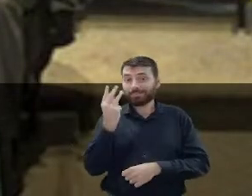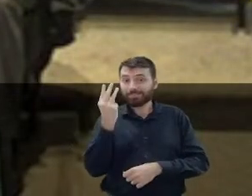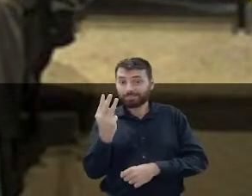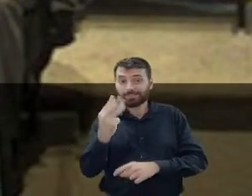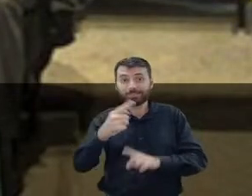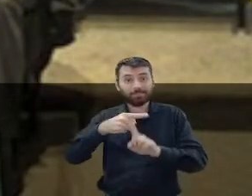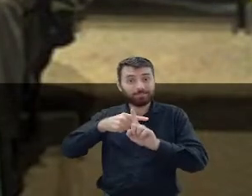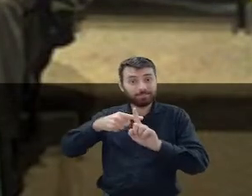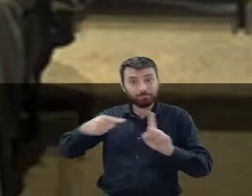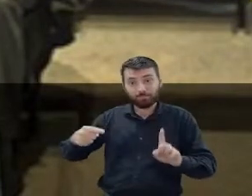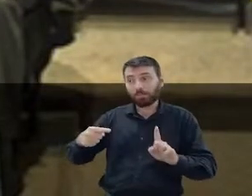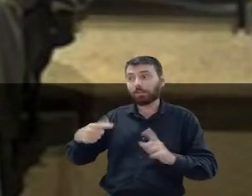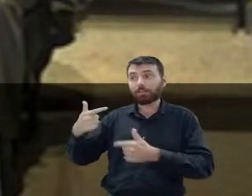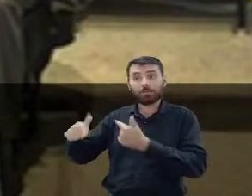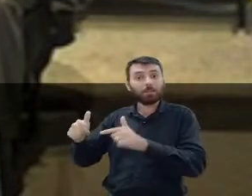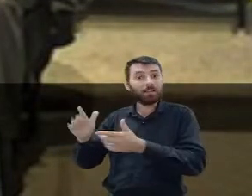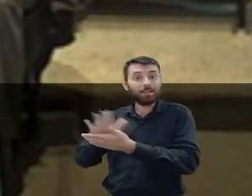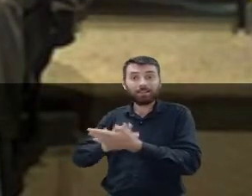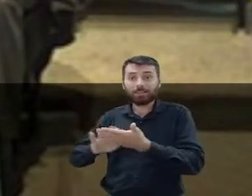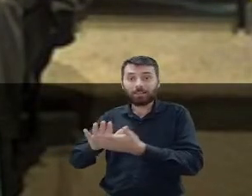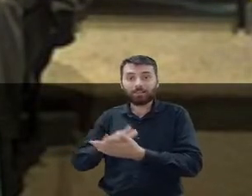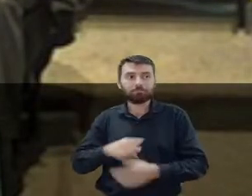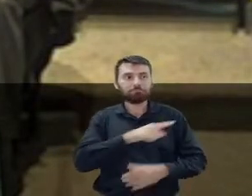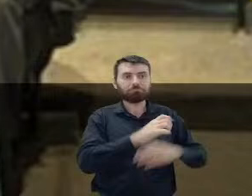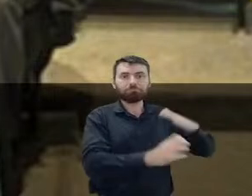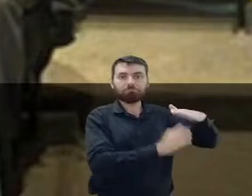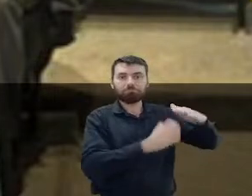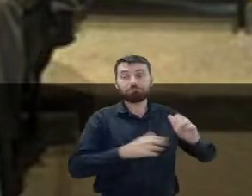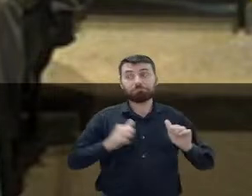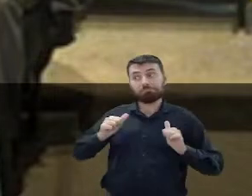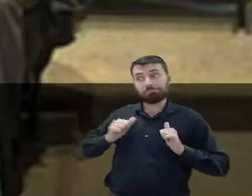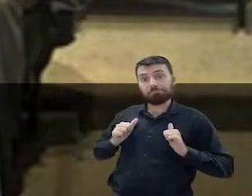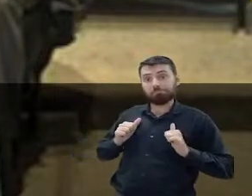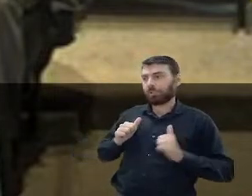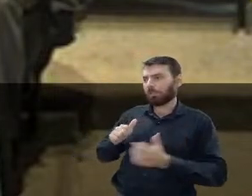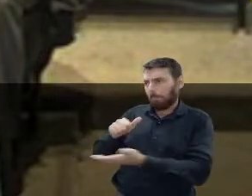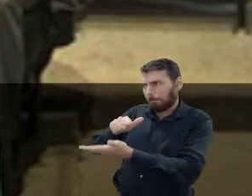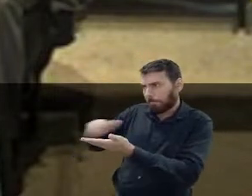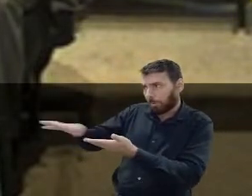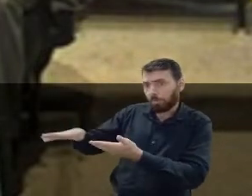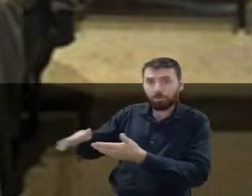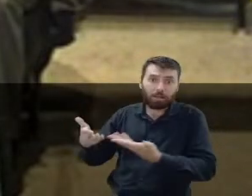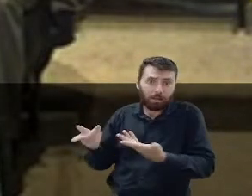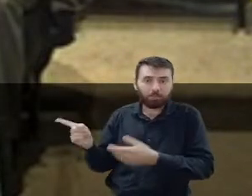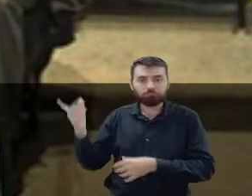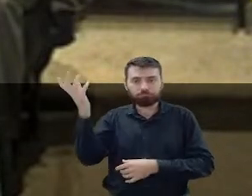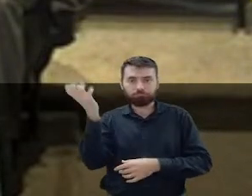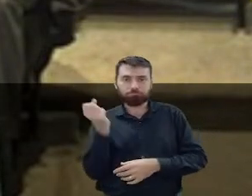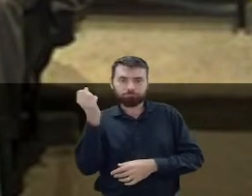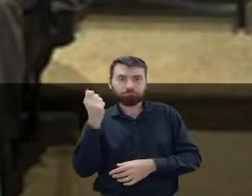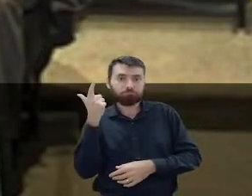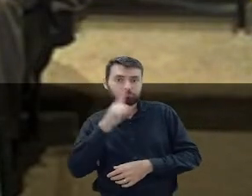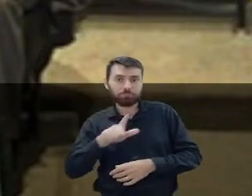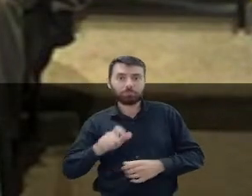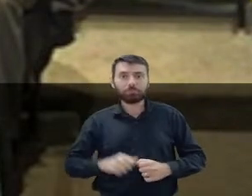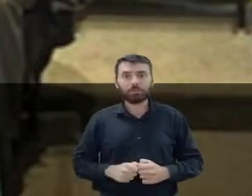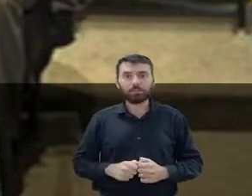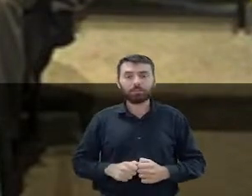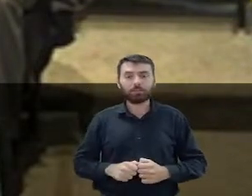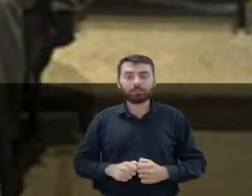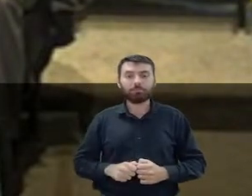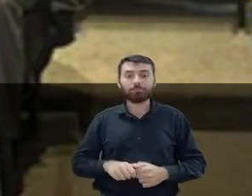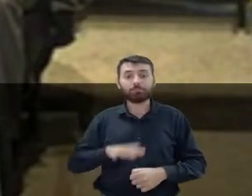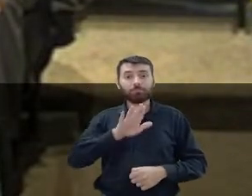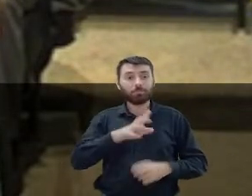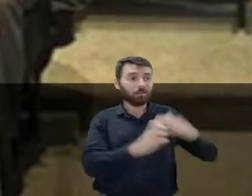empregadora tivesse, então, agido prontamente, nem que fosse para dispensá-la, ela não teria perdido a qualidade de segurada. Ela ainda estaria em período de graça. Agora a